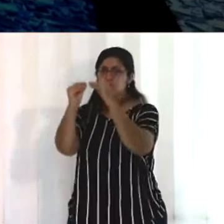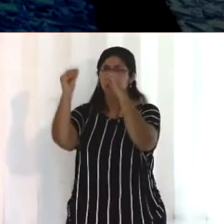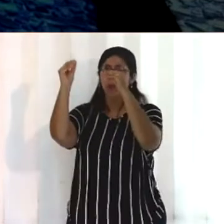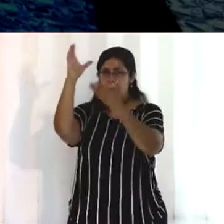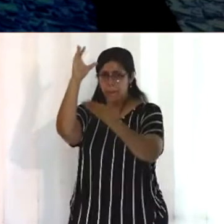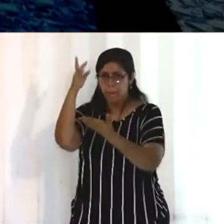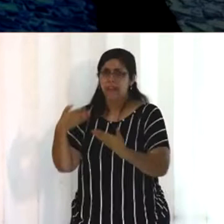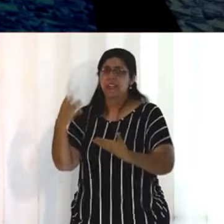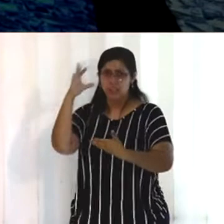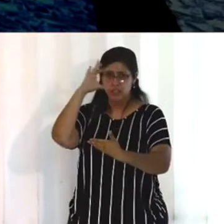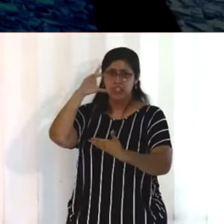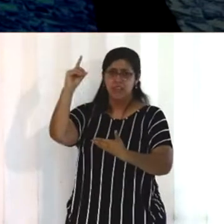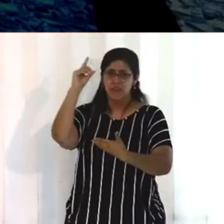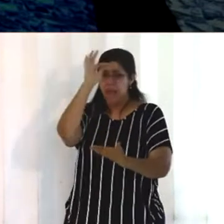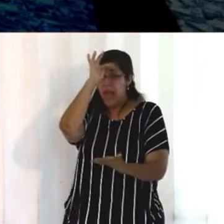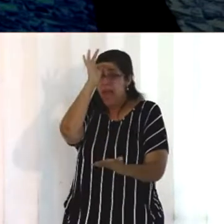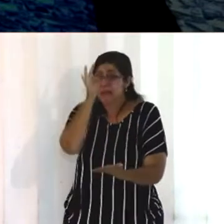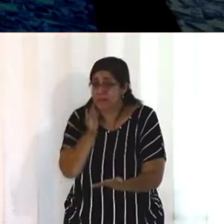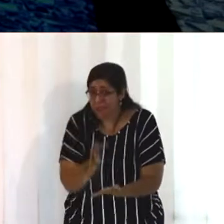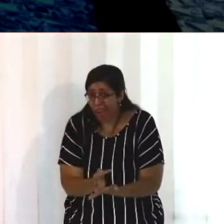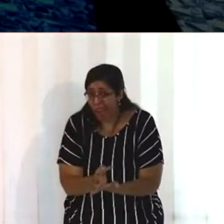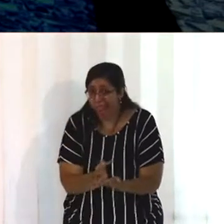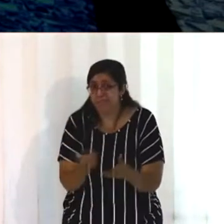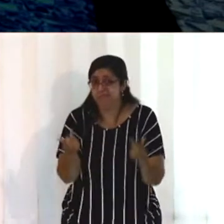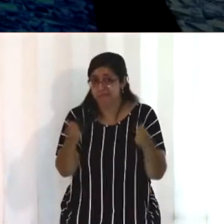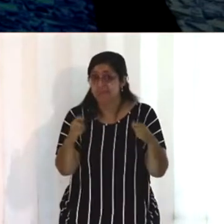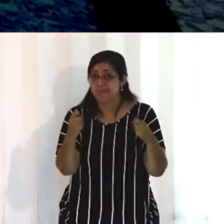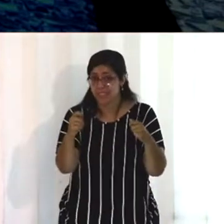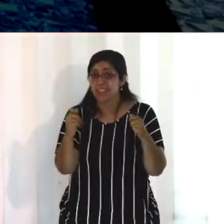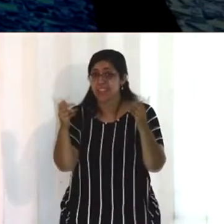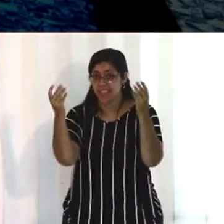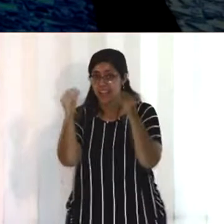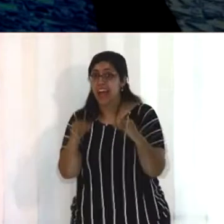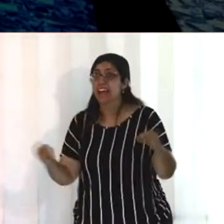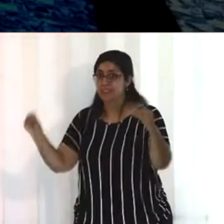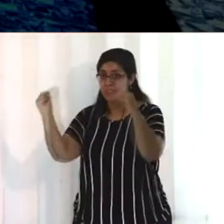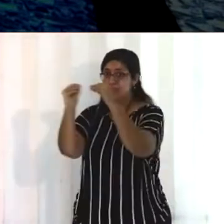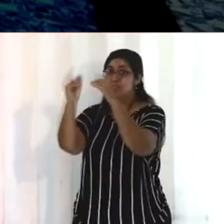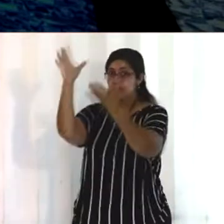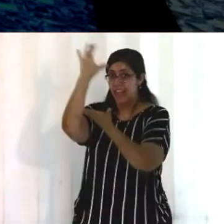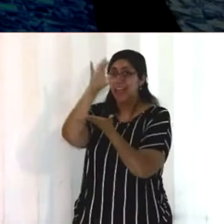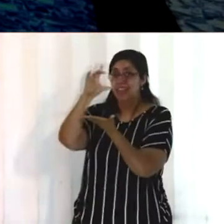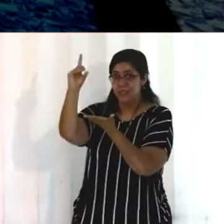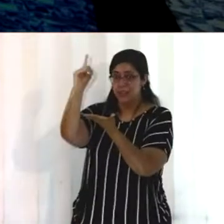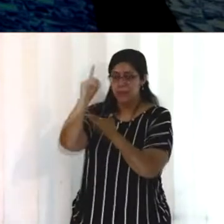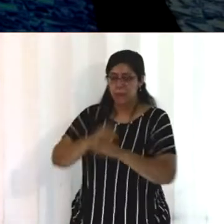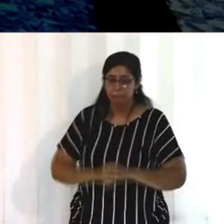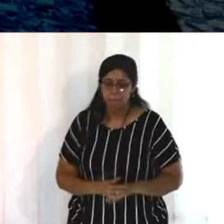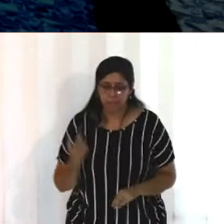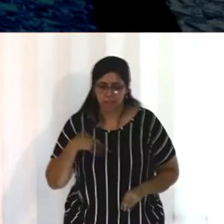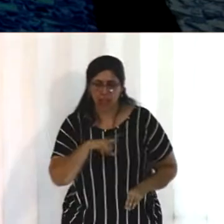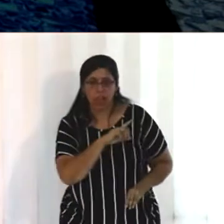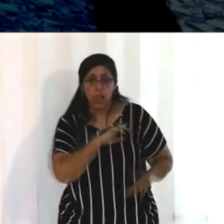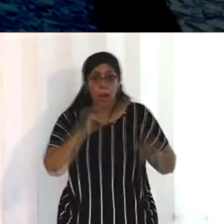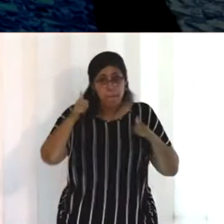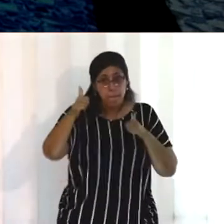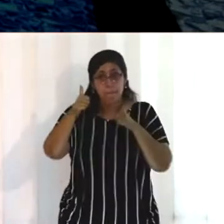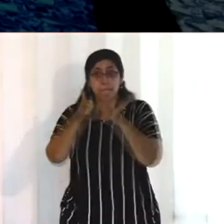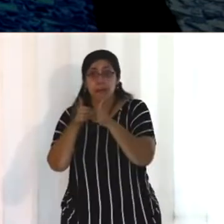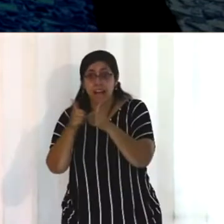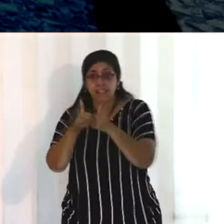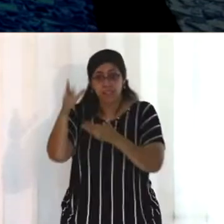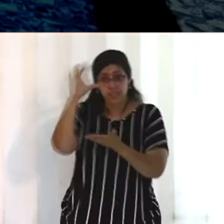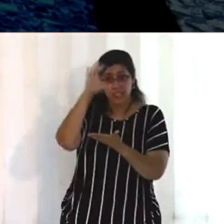sem fé, é impossível agradar a Deus. Porquanto é necessário que aquele que se aproxima de Deus, creia que